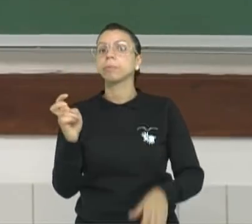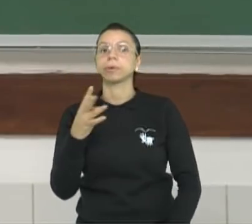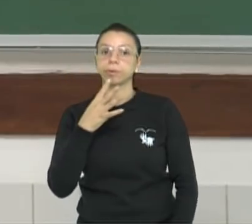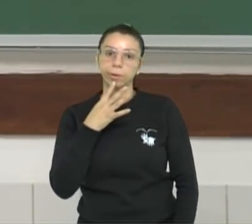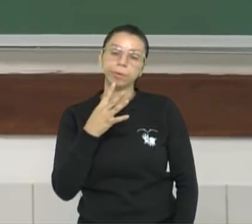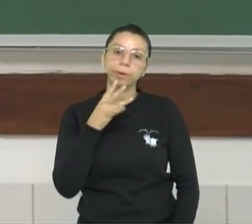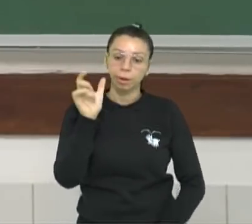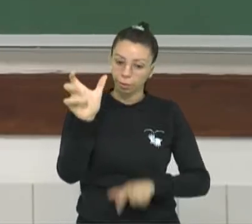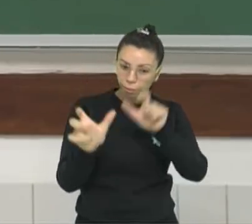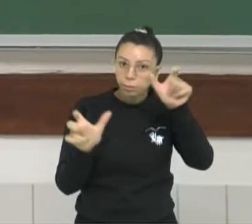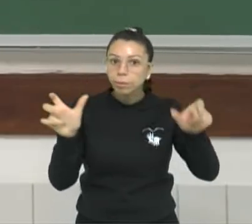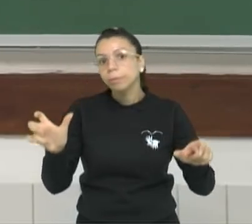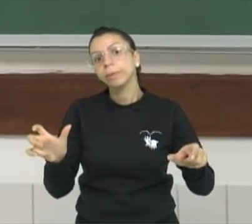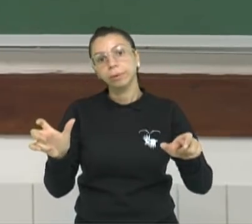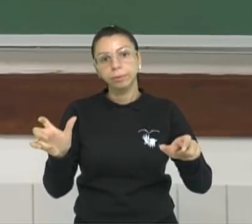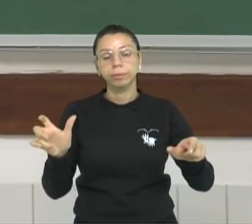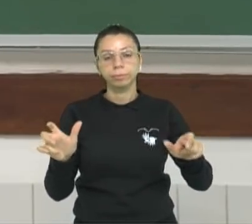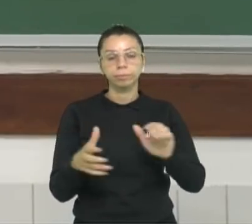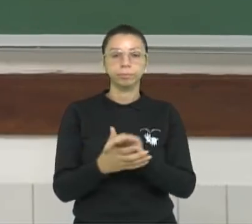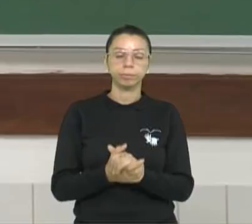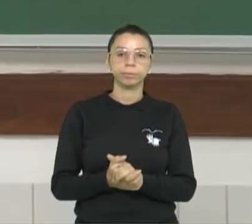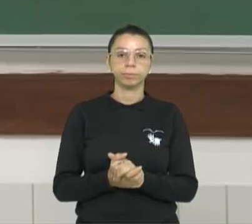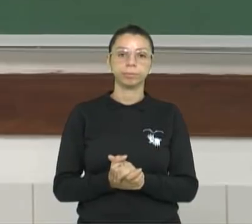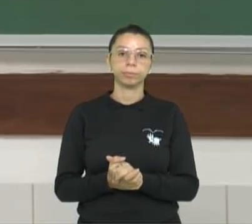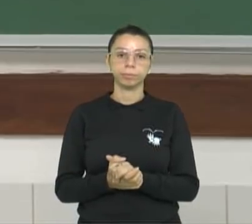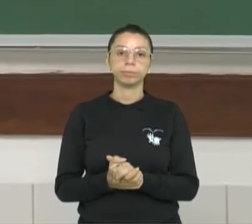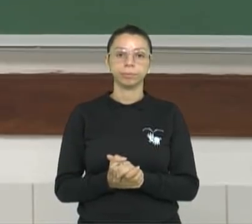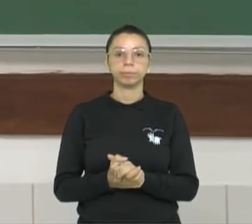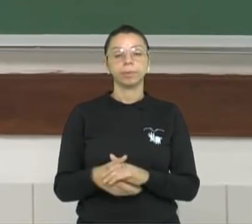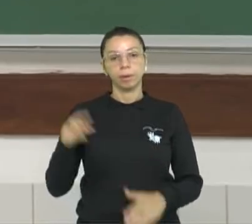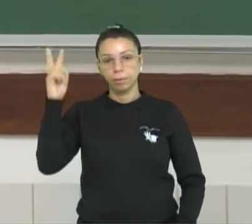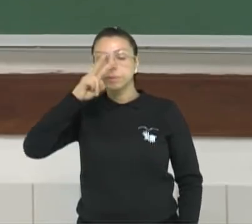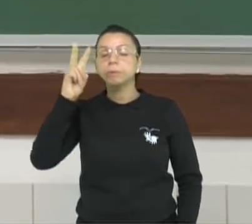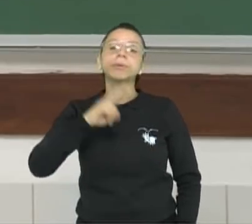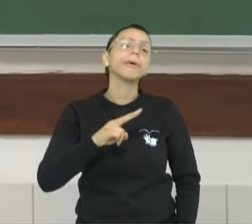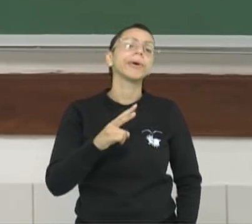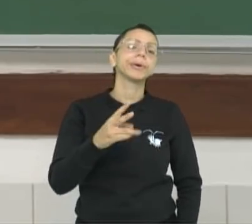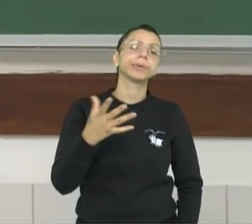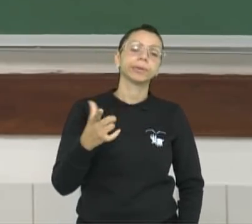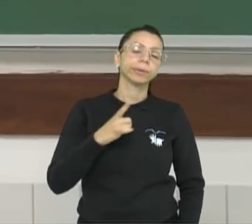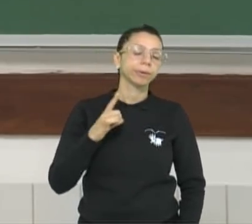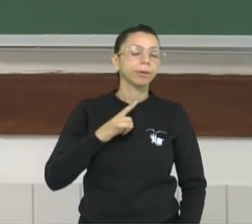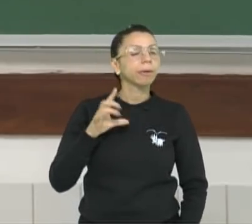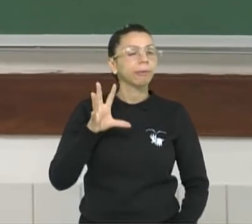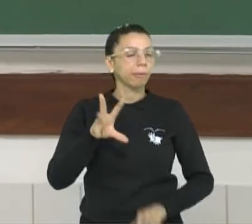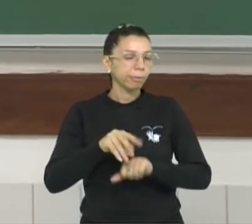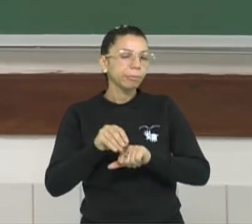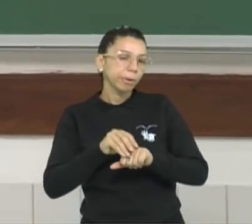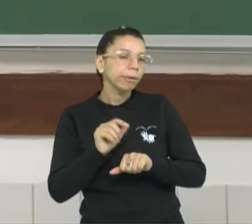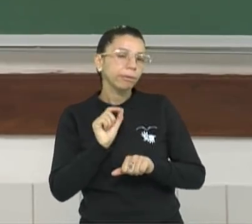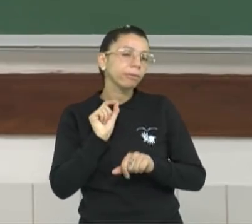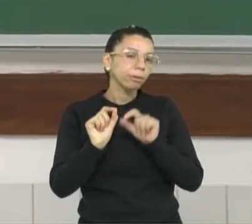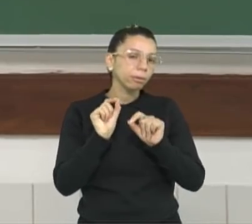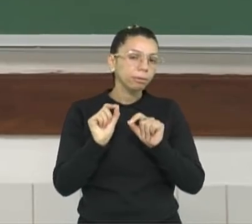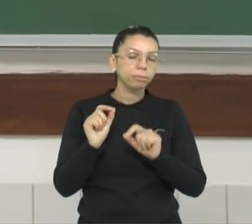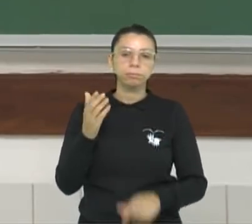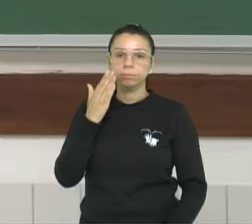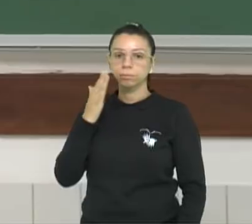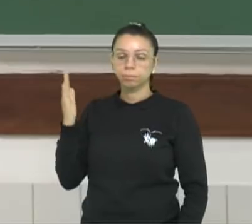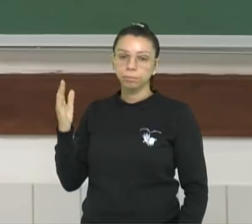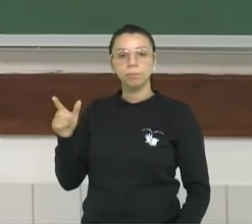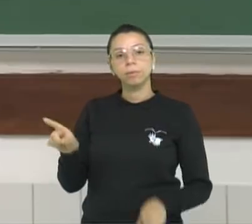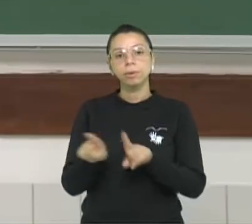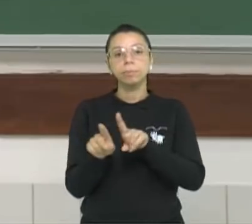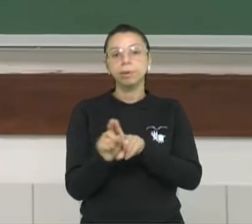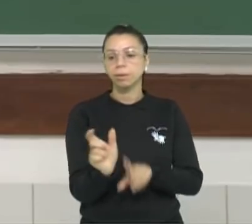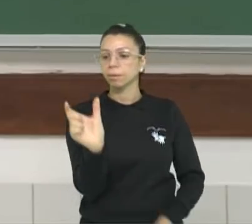os personagens, com certeza, né? Se não conhecem toda a história, já ouviram falar, tem alguma noçãozinha deles. E existem muitas palavras